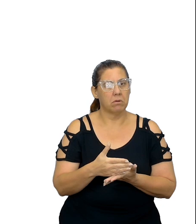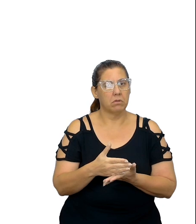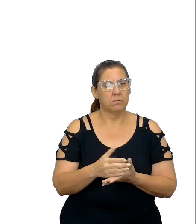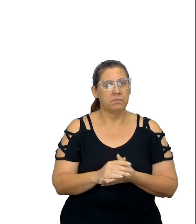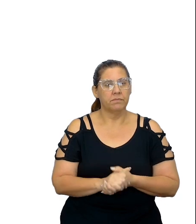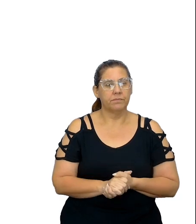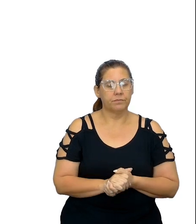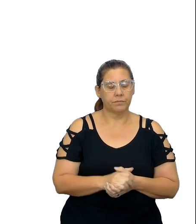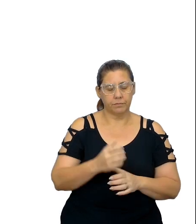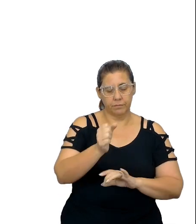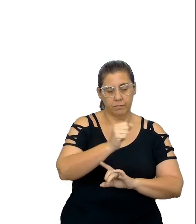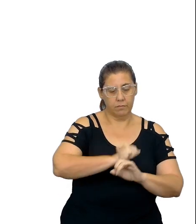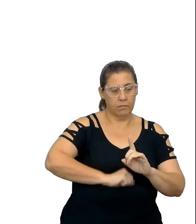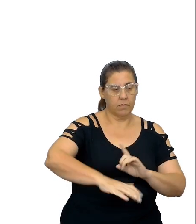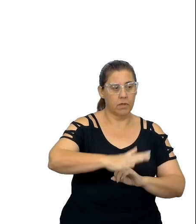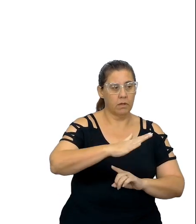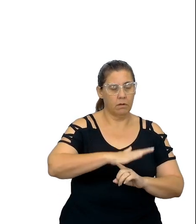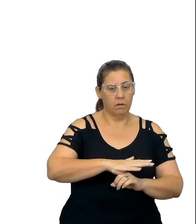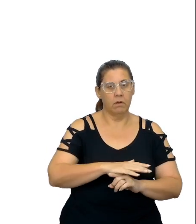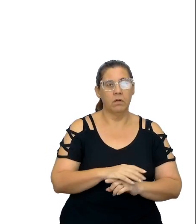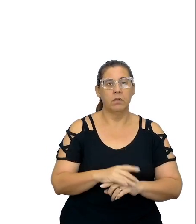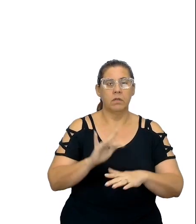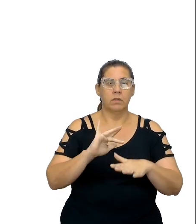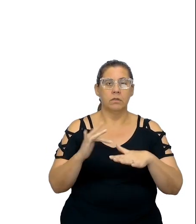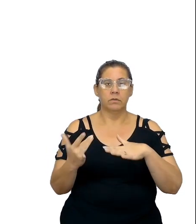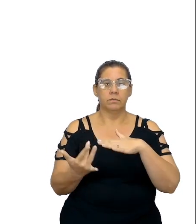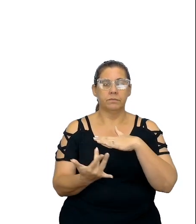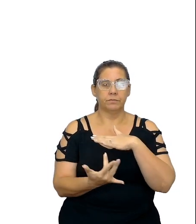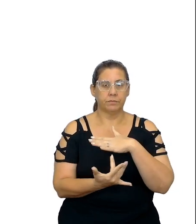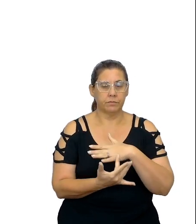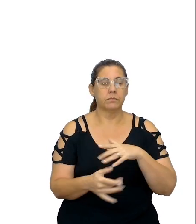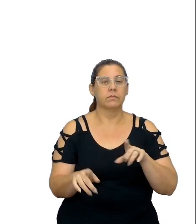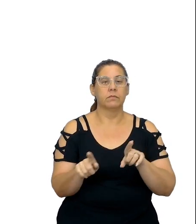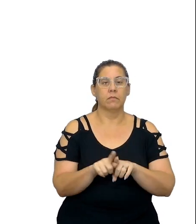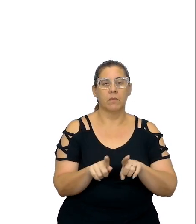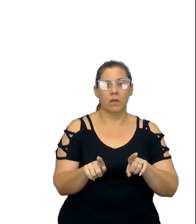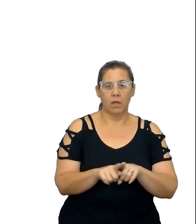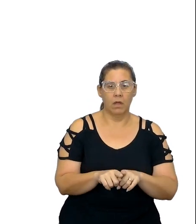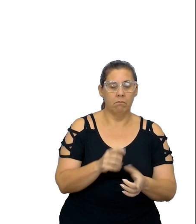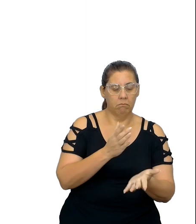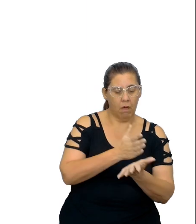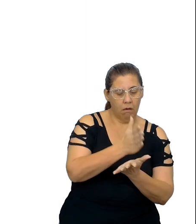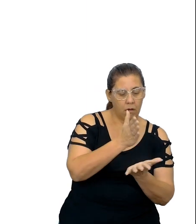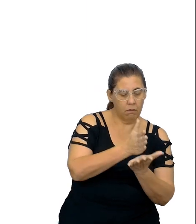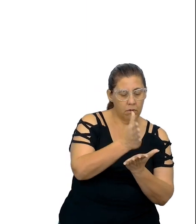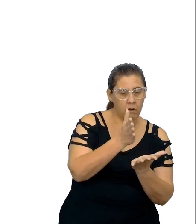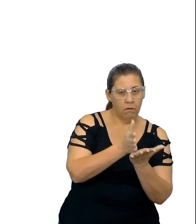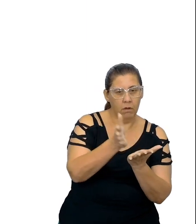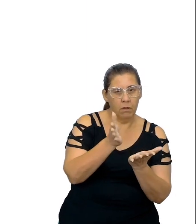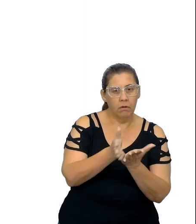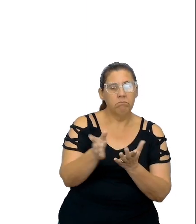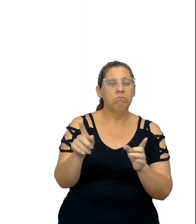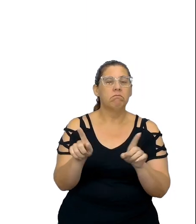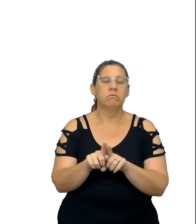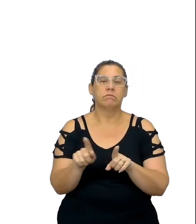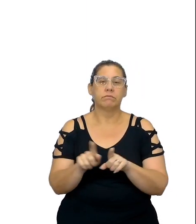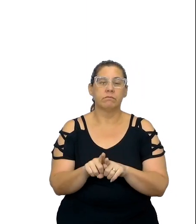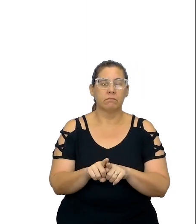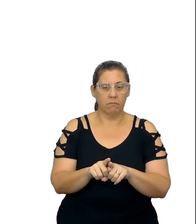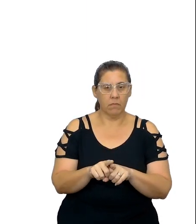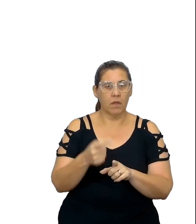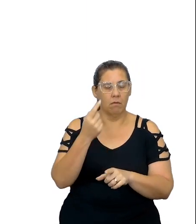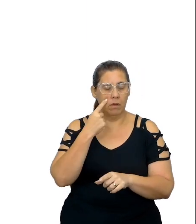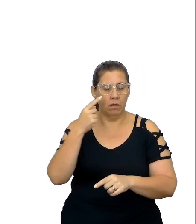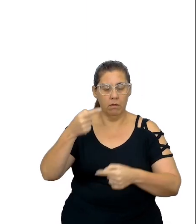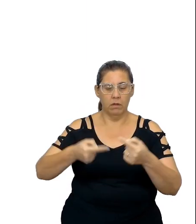seja socializado em mídias multimodais e multissemióticas, né, pensando em extrapolar o debate que é